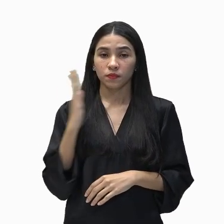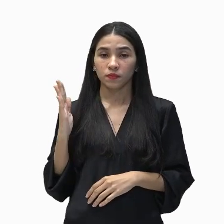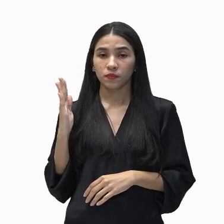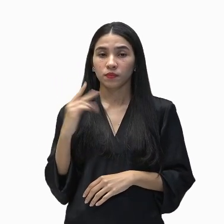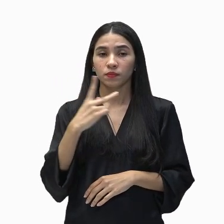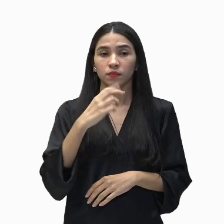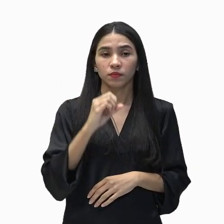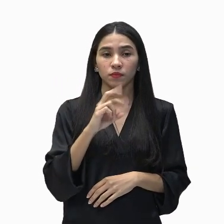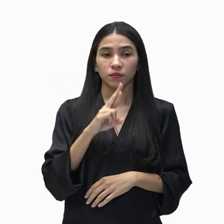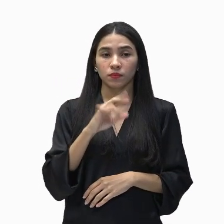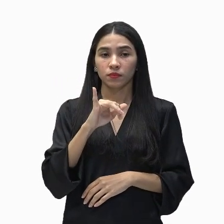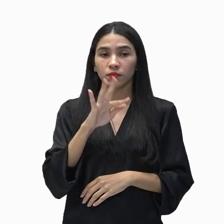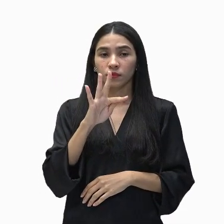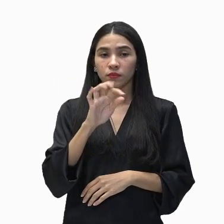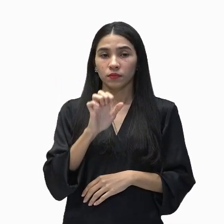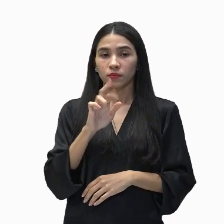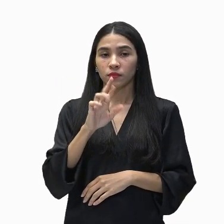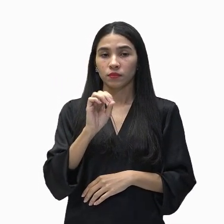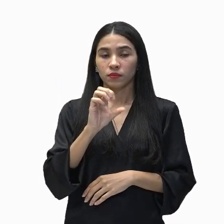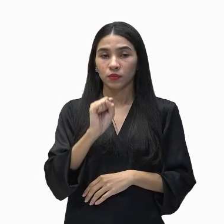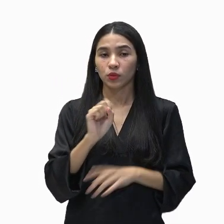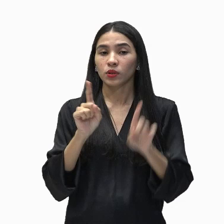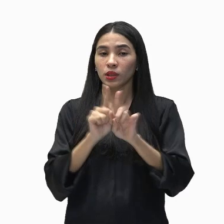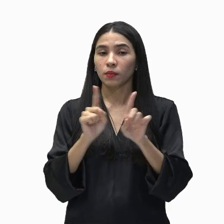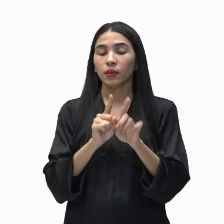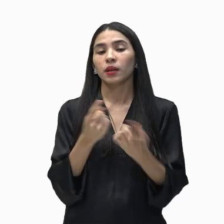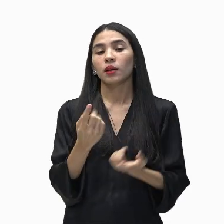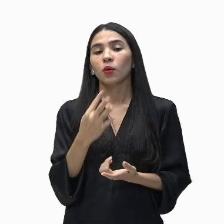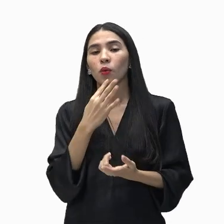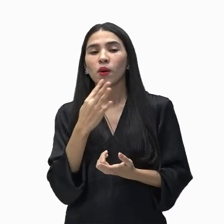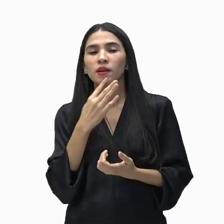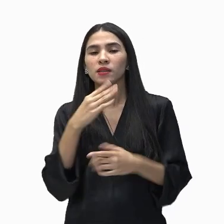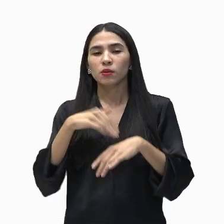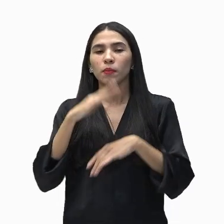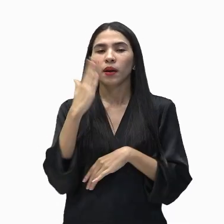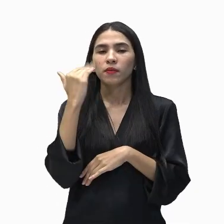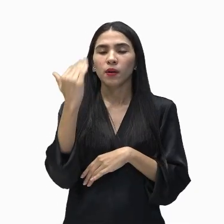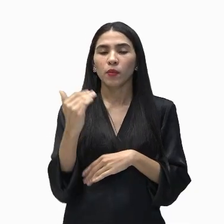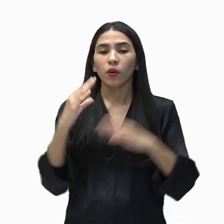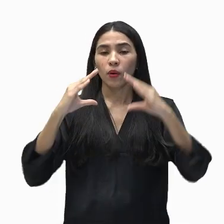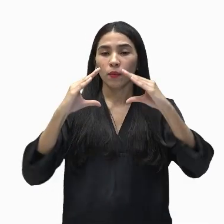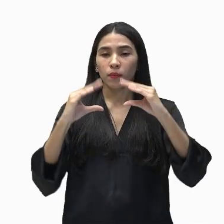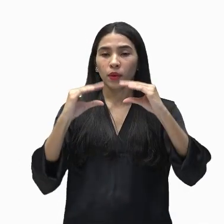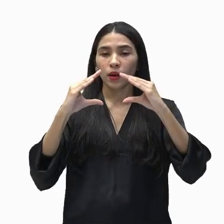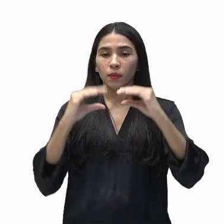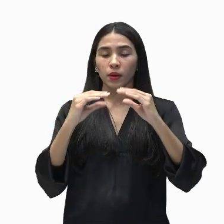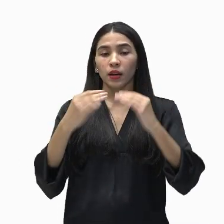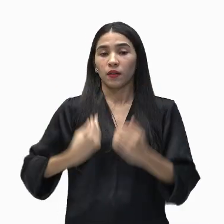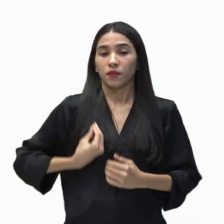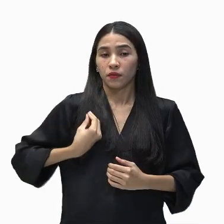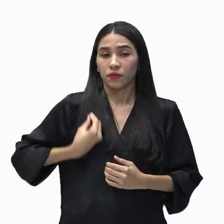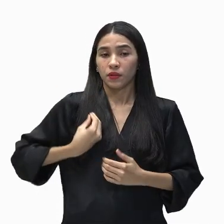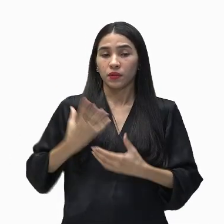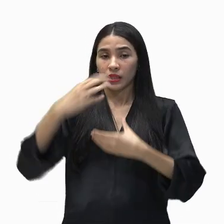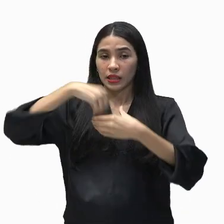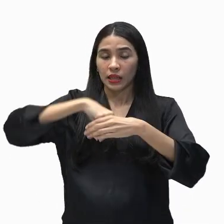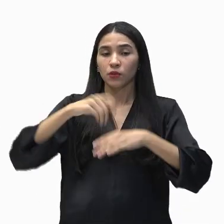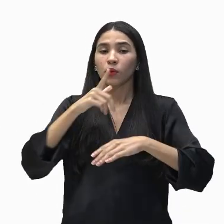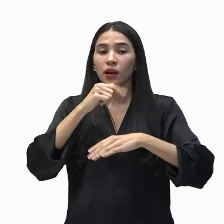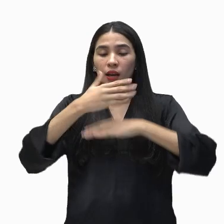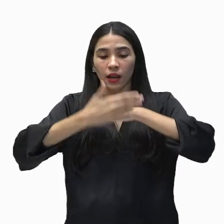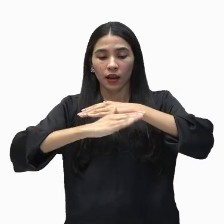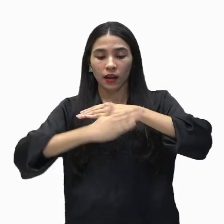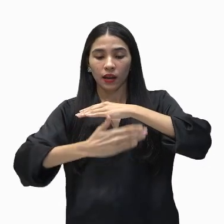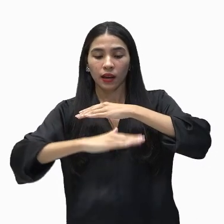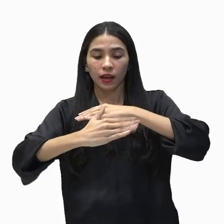os poríferos, também conhecidos como esponjas, que são organismos aquáticos multicelulares